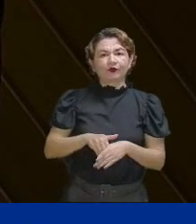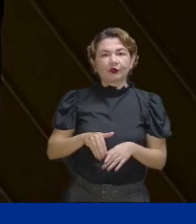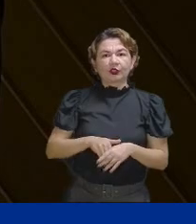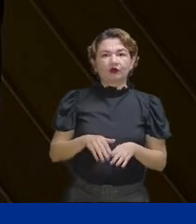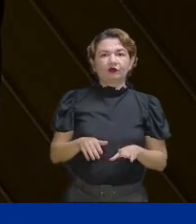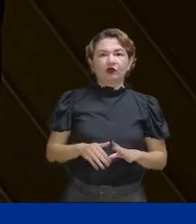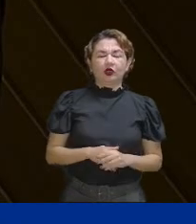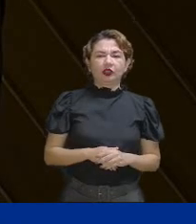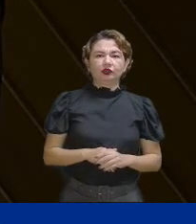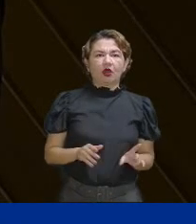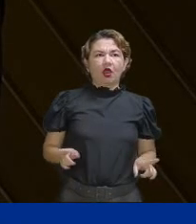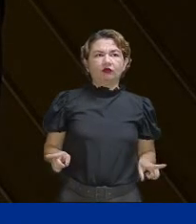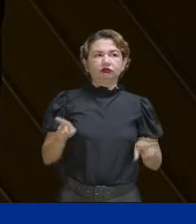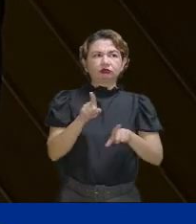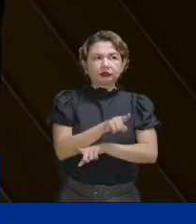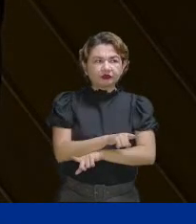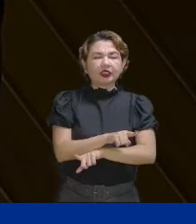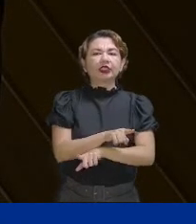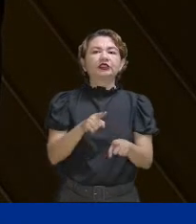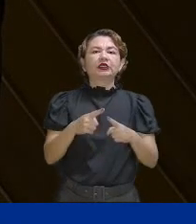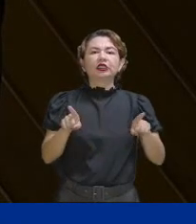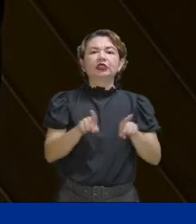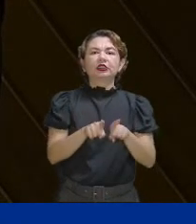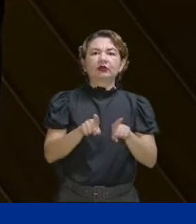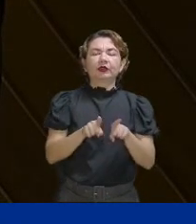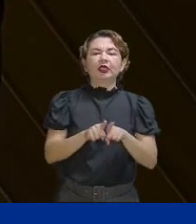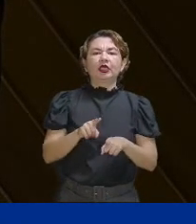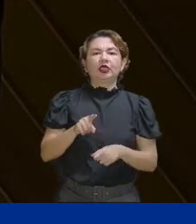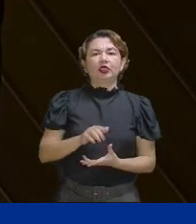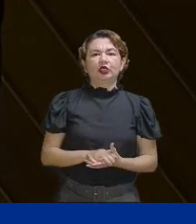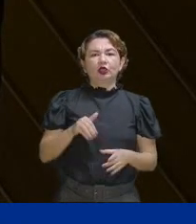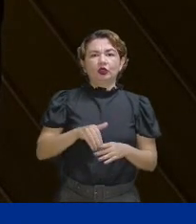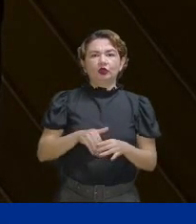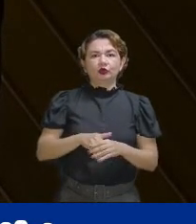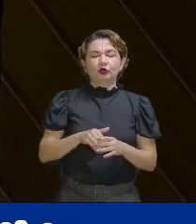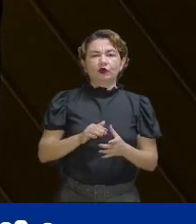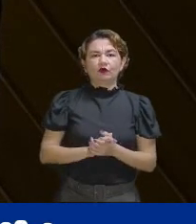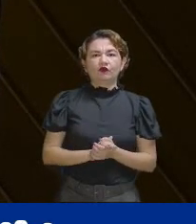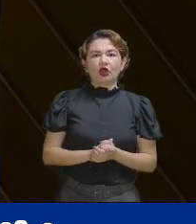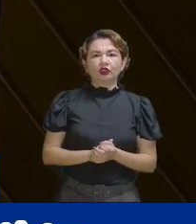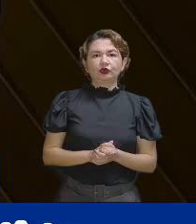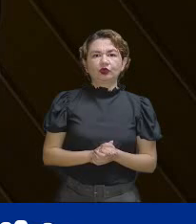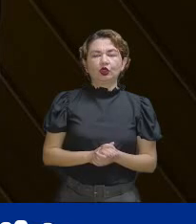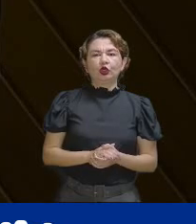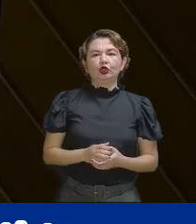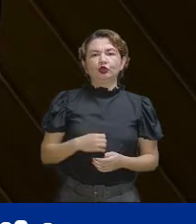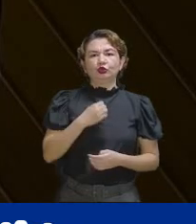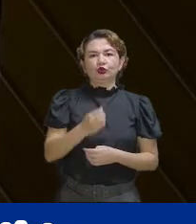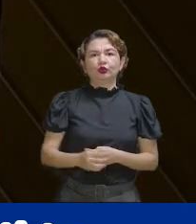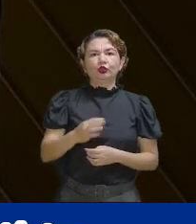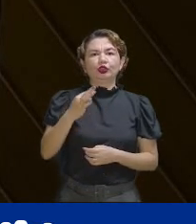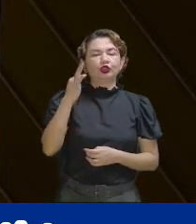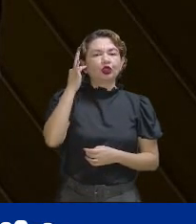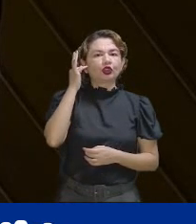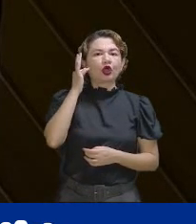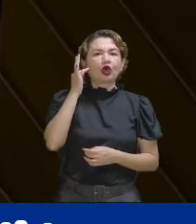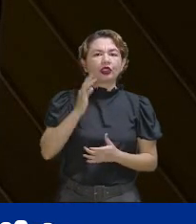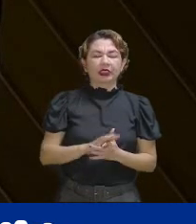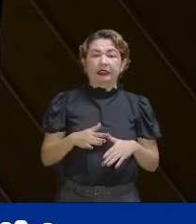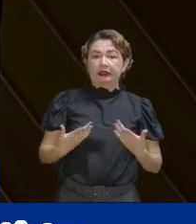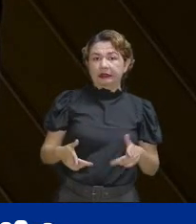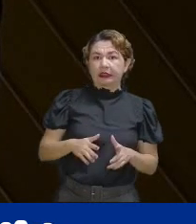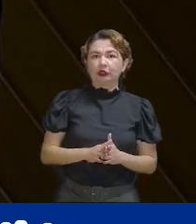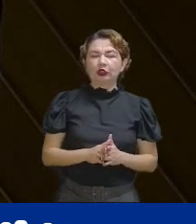que conduziu à divergência quanto no voto vista do juiz Carlos Torque, uma inconsistência na